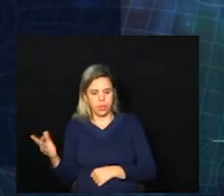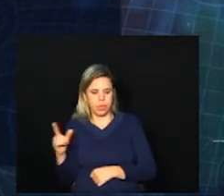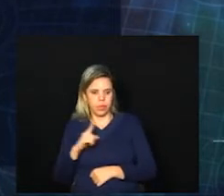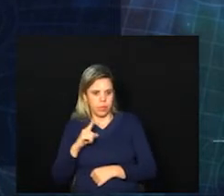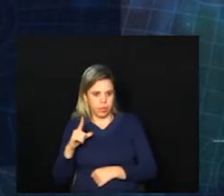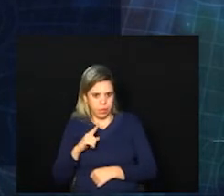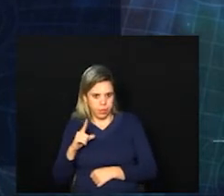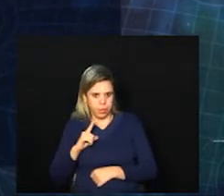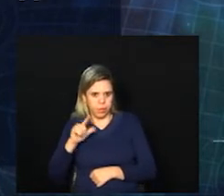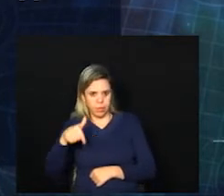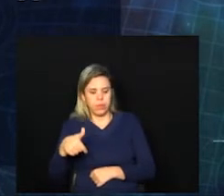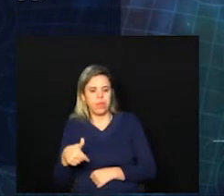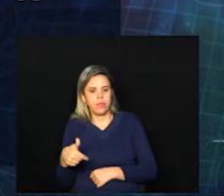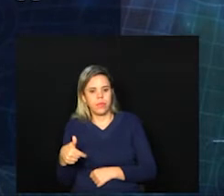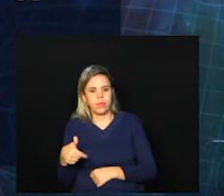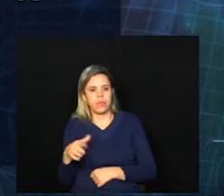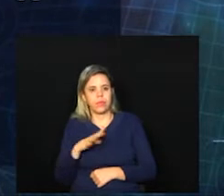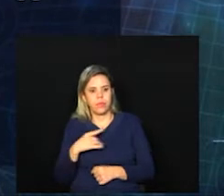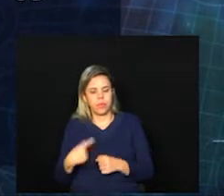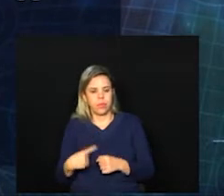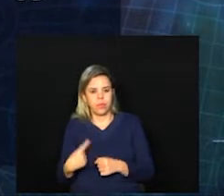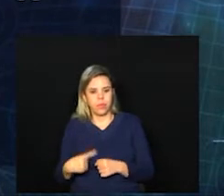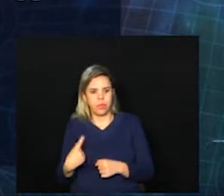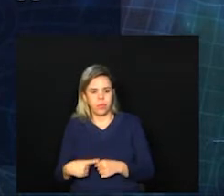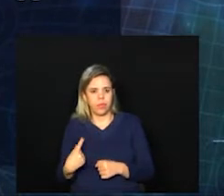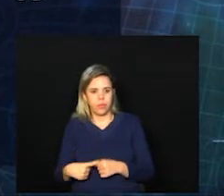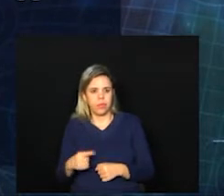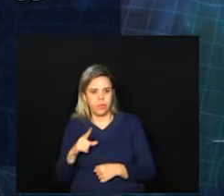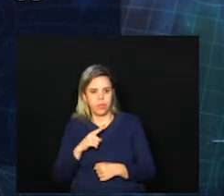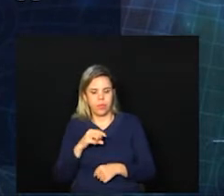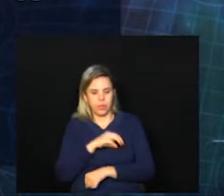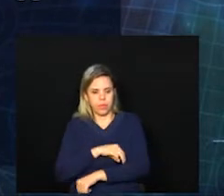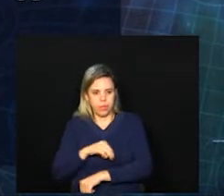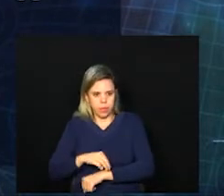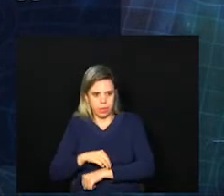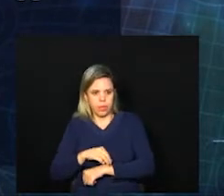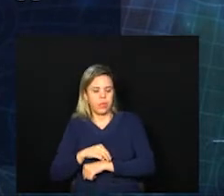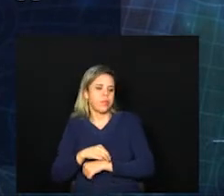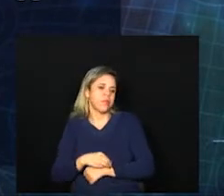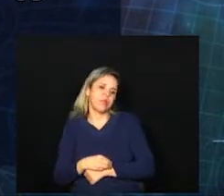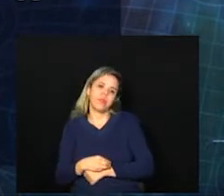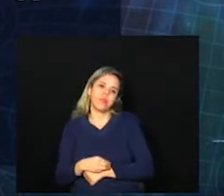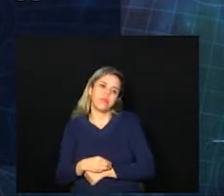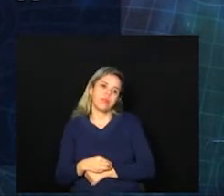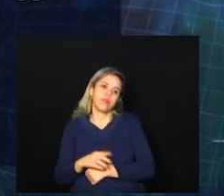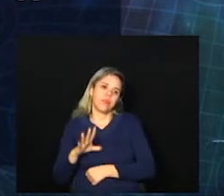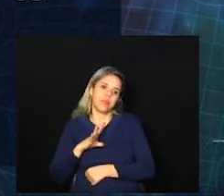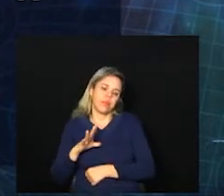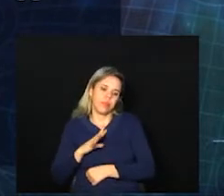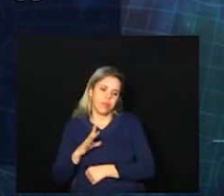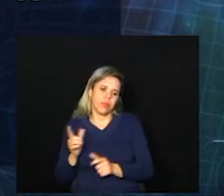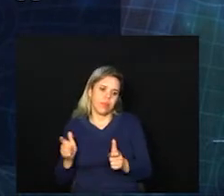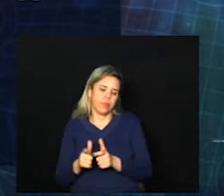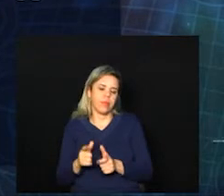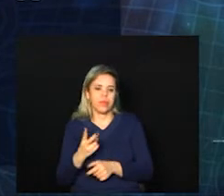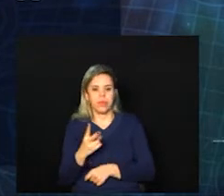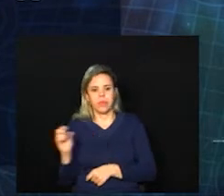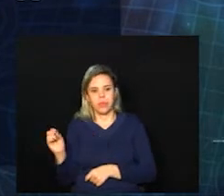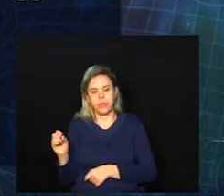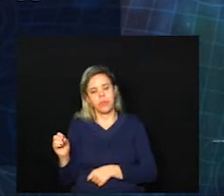temos, na sequência, municípios, ainda tem Montemor com 208 e depois municípios com menos de 200